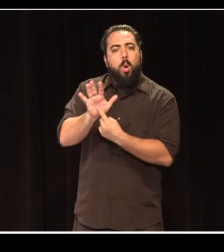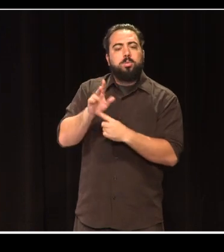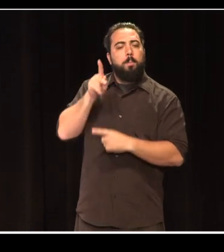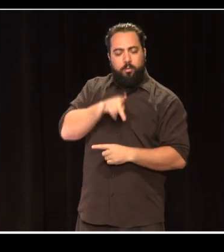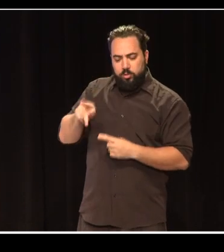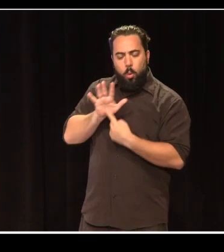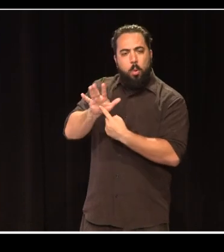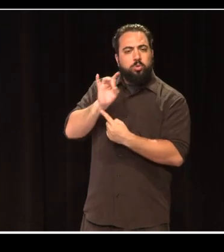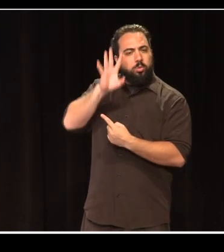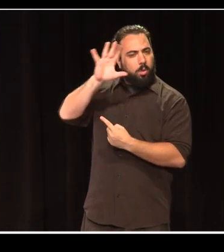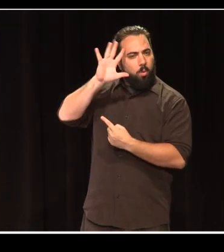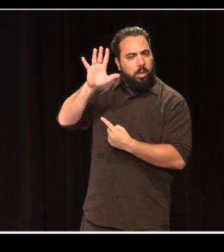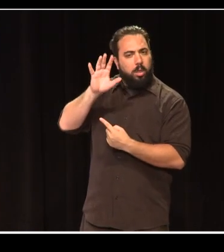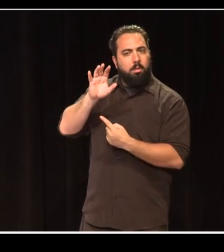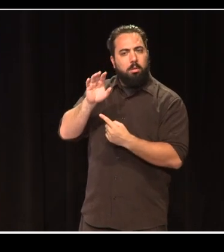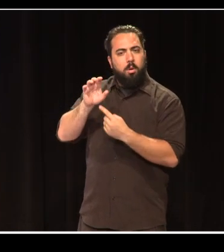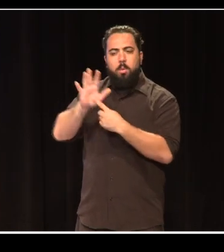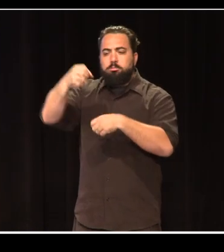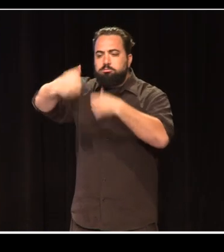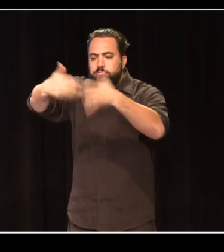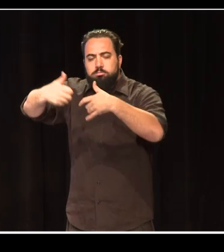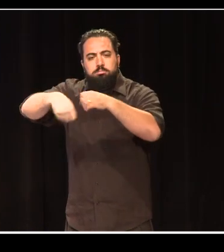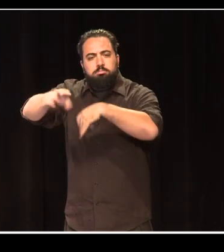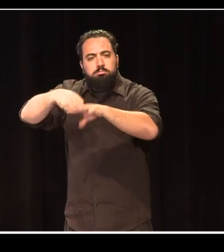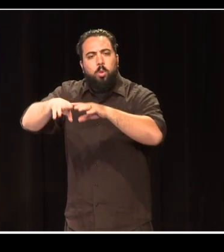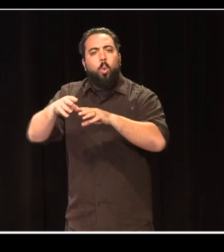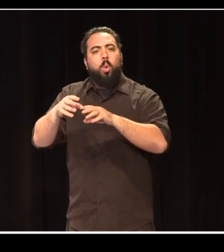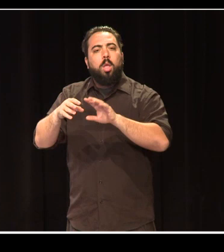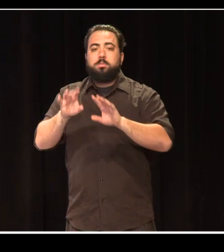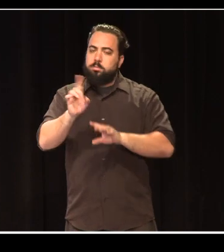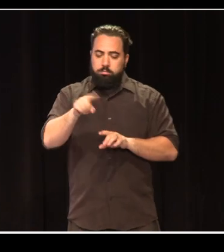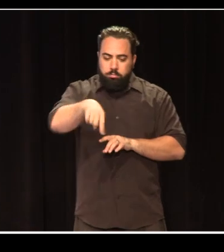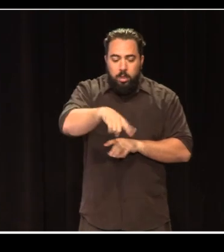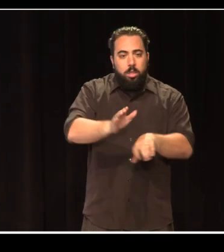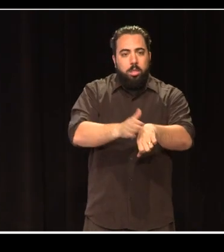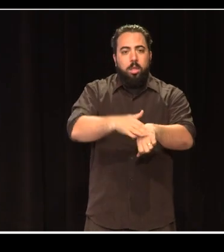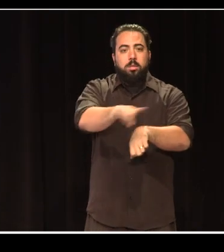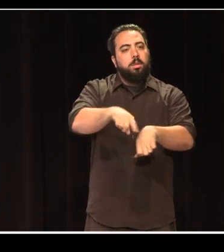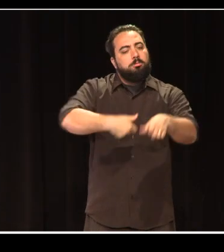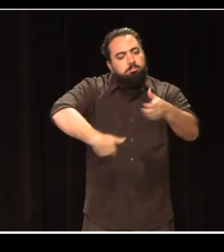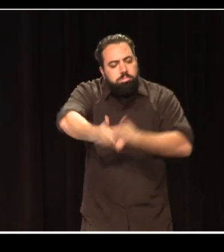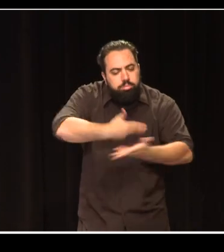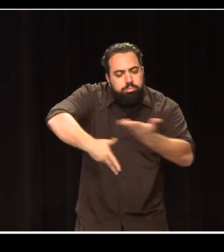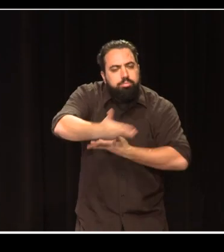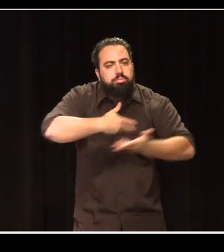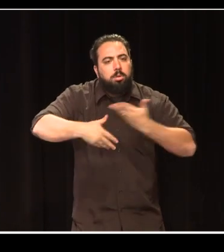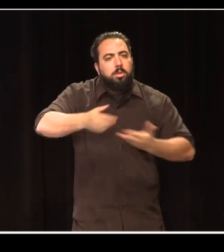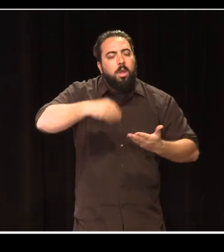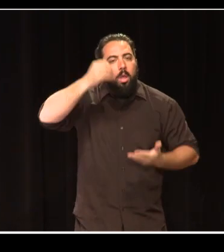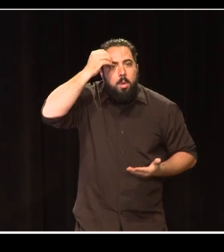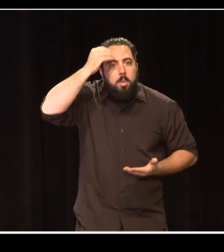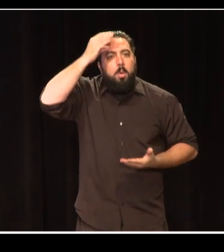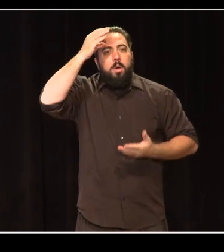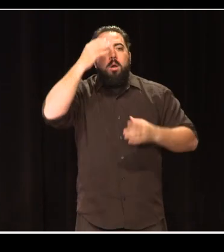ou vai apresentar o conhecimento, eles vão trocar e construir aquele conhecimento nesse ambiente digital. Então, e também